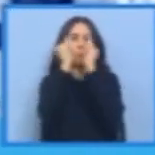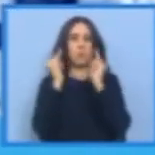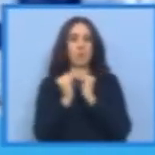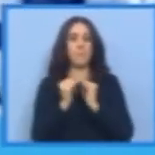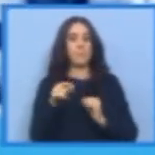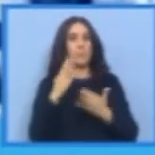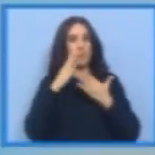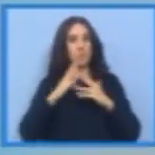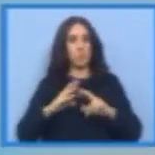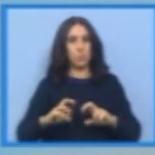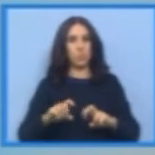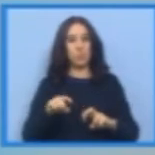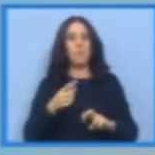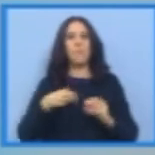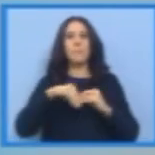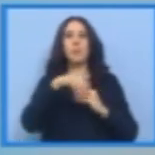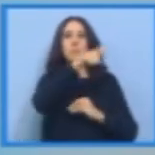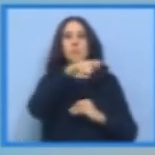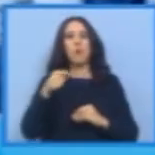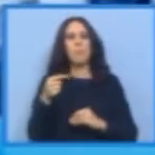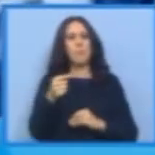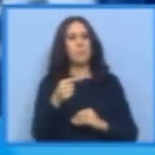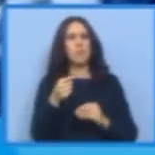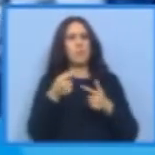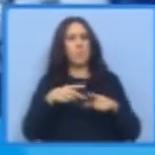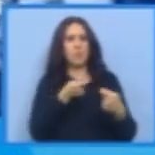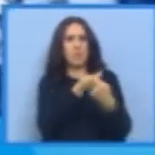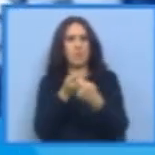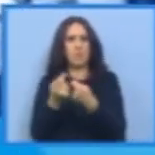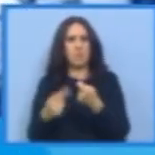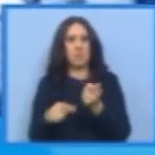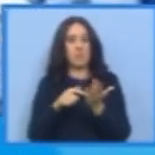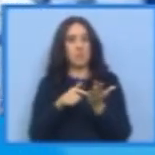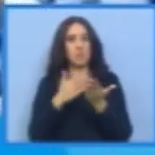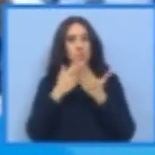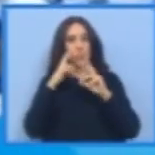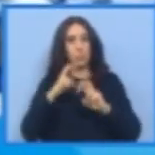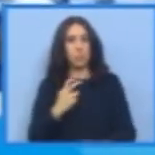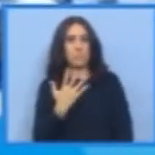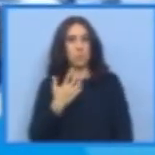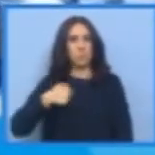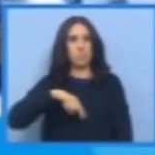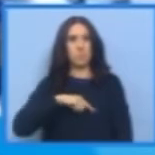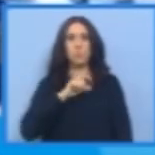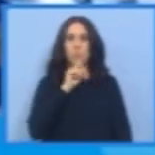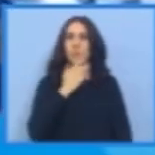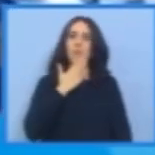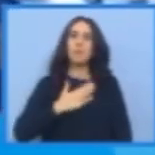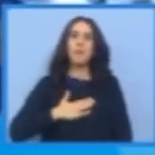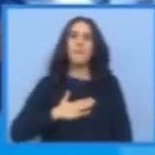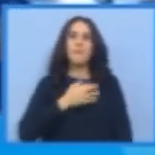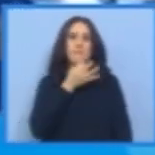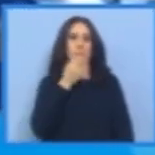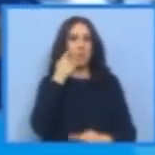estudo, e comunica também bem com o cidadão comum, porque tem uma linguagem muito próxima. Portanto, estes 5 estudos para nós são essa oportunidade de podermos